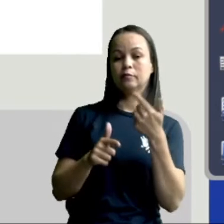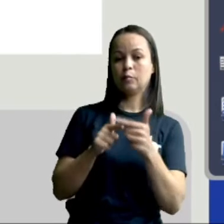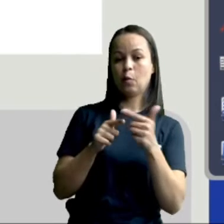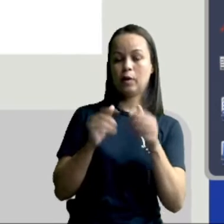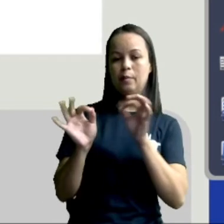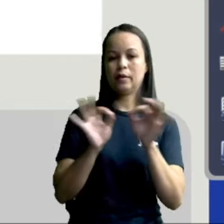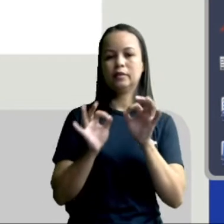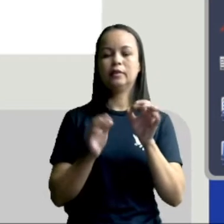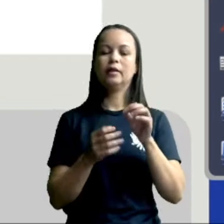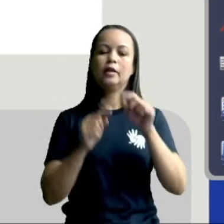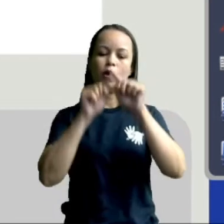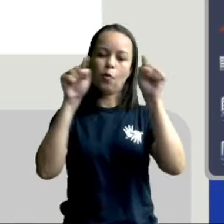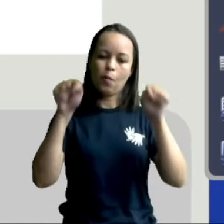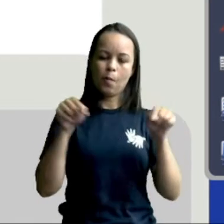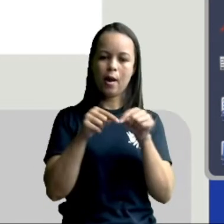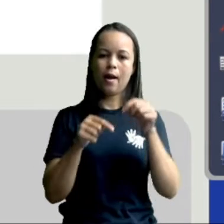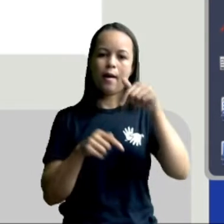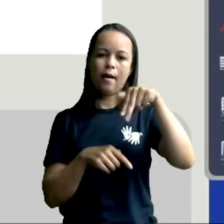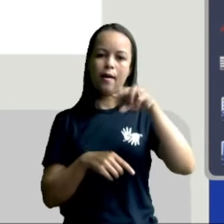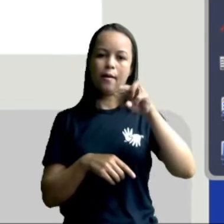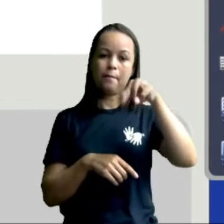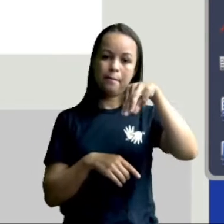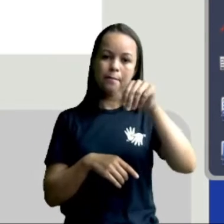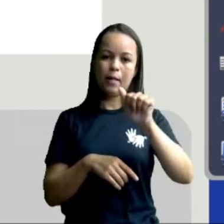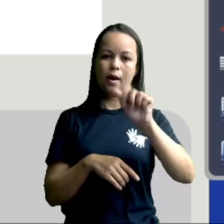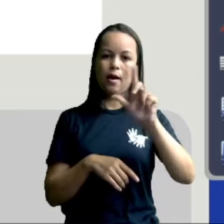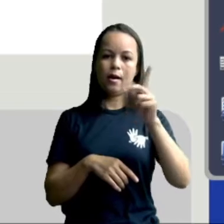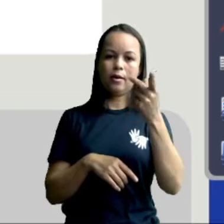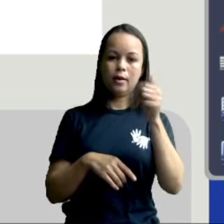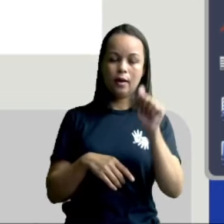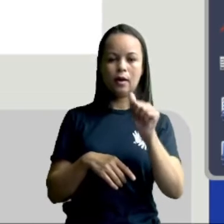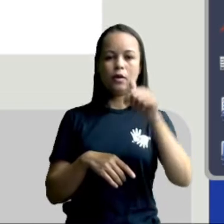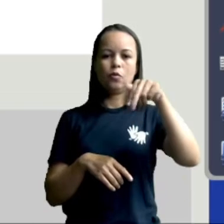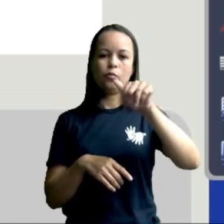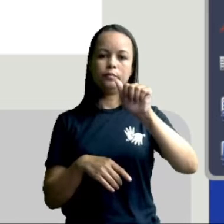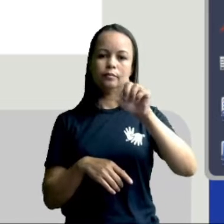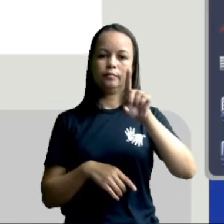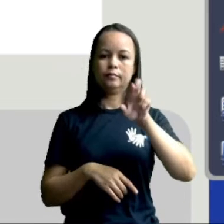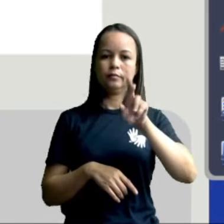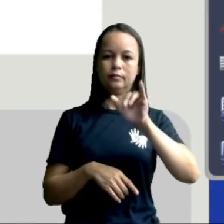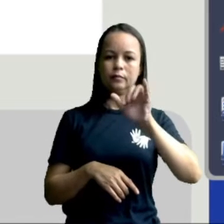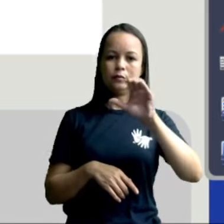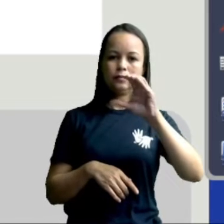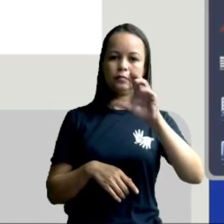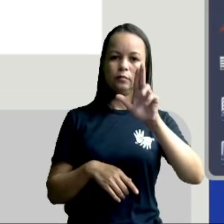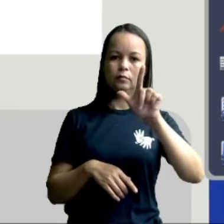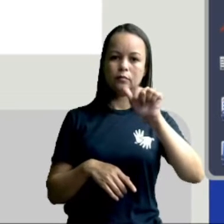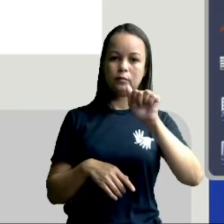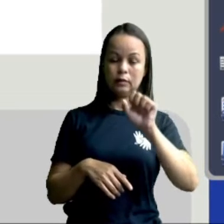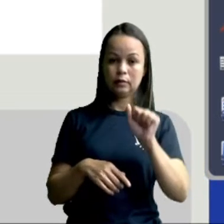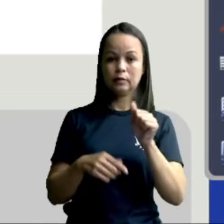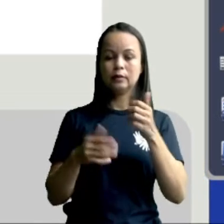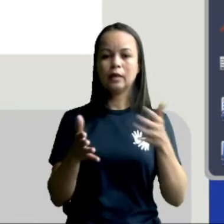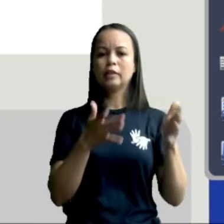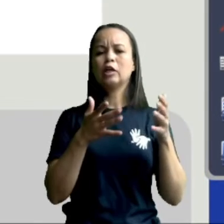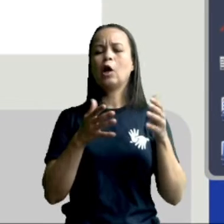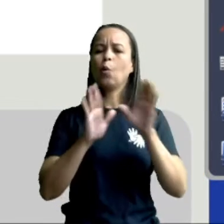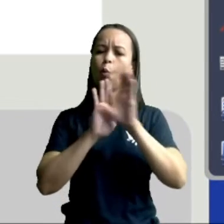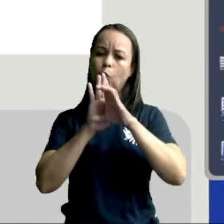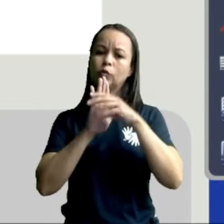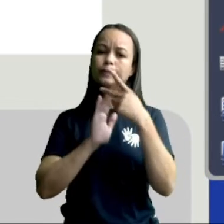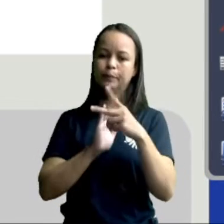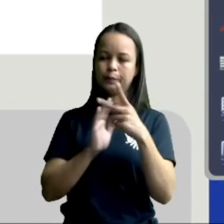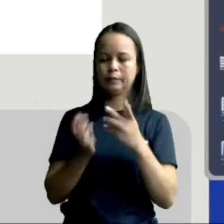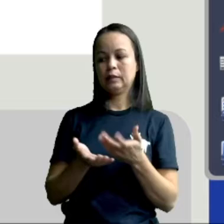precisar usar aquelas fórmulas. E o conceito é esse. Agora a gente vai treinar, fazer exercícios, tá? Como é que a